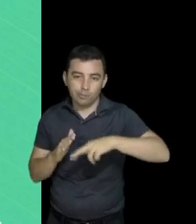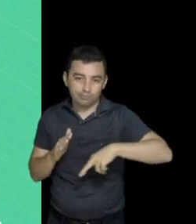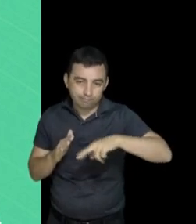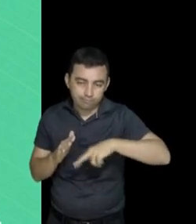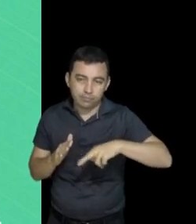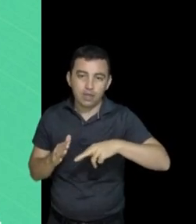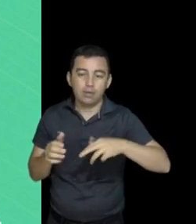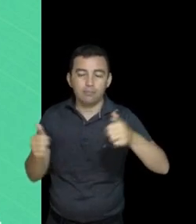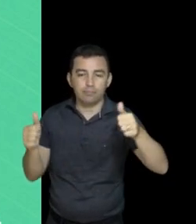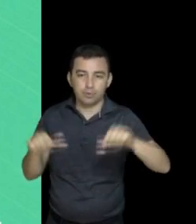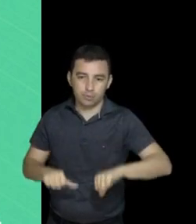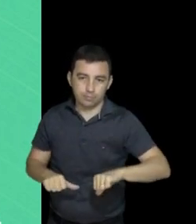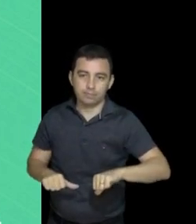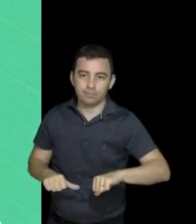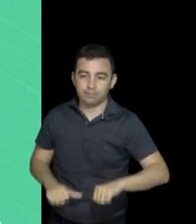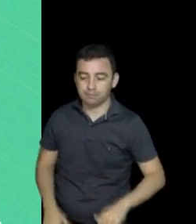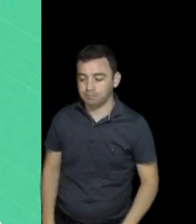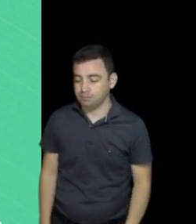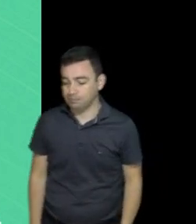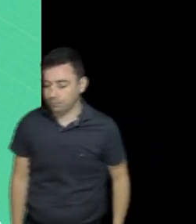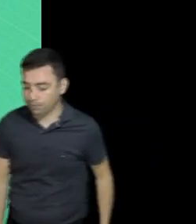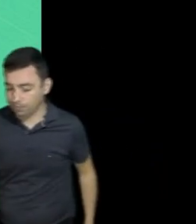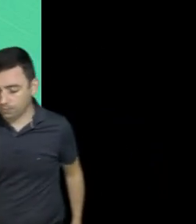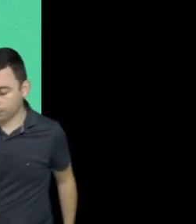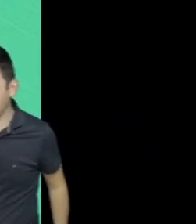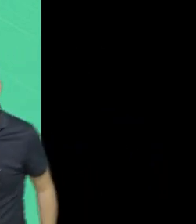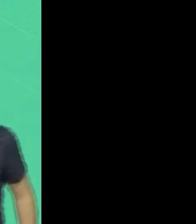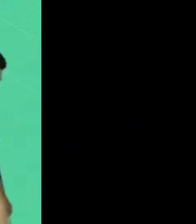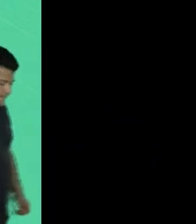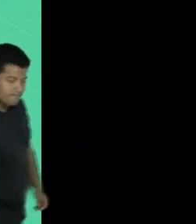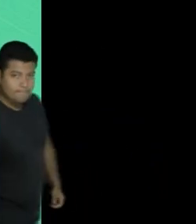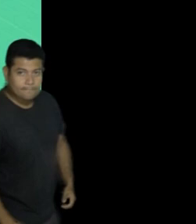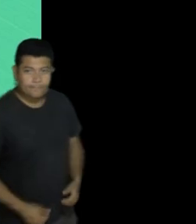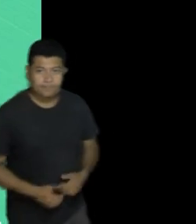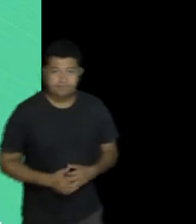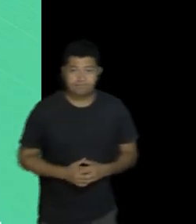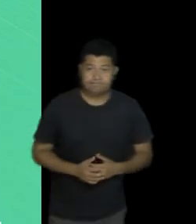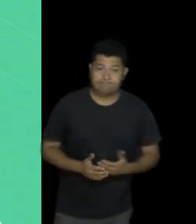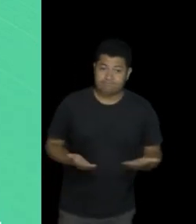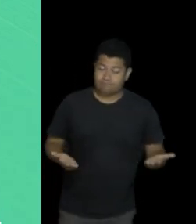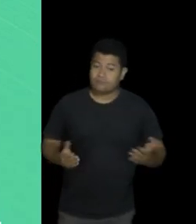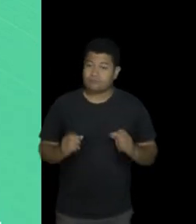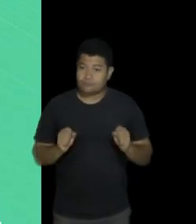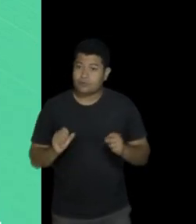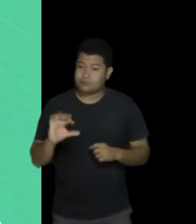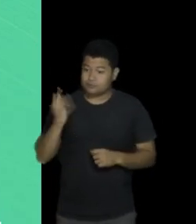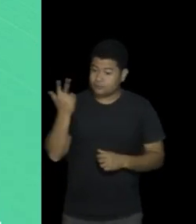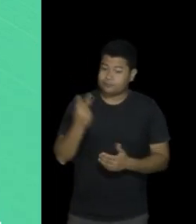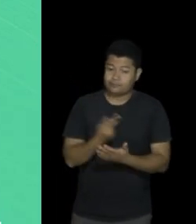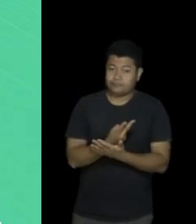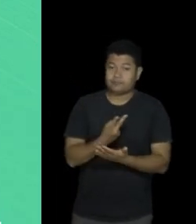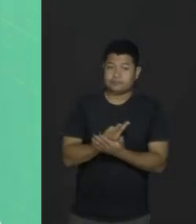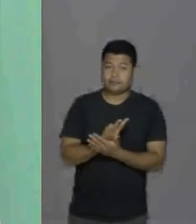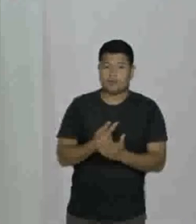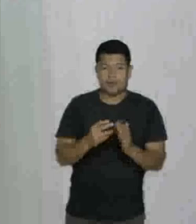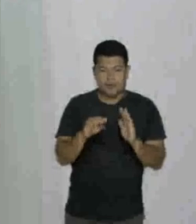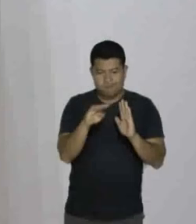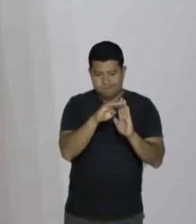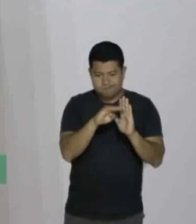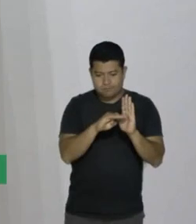para 17.97 toma alguma coisa tá errado né o programa não tá não tá